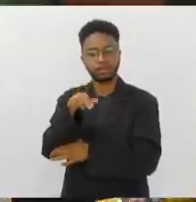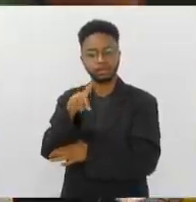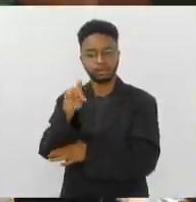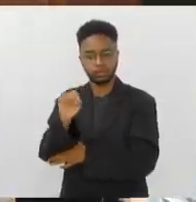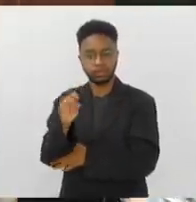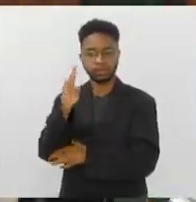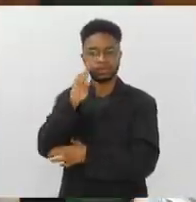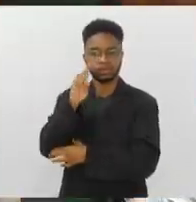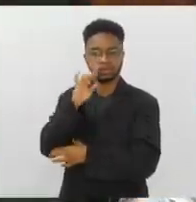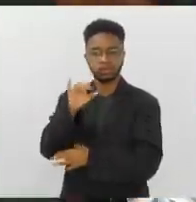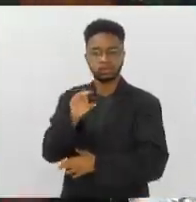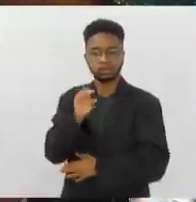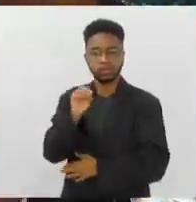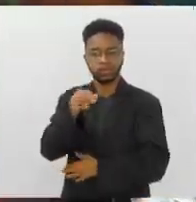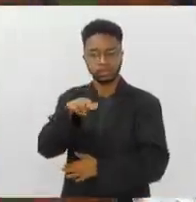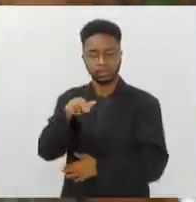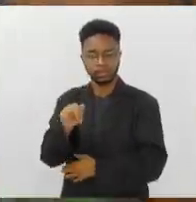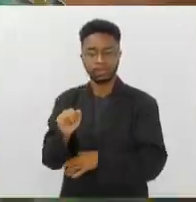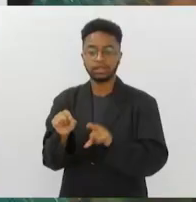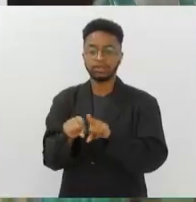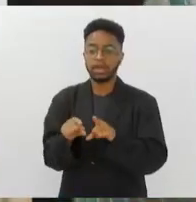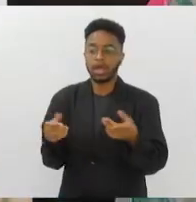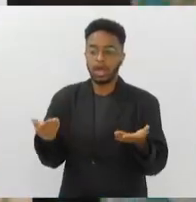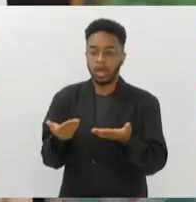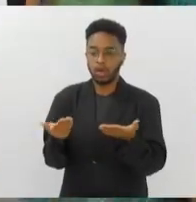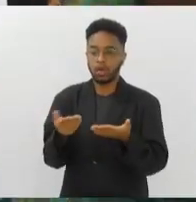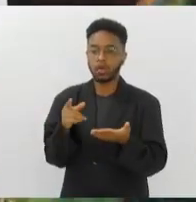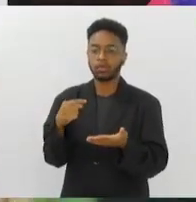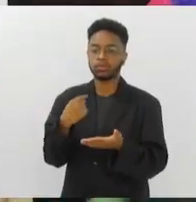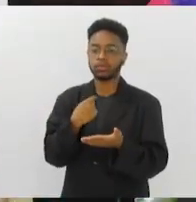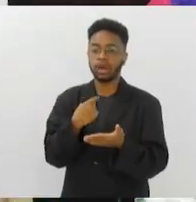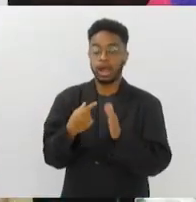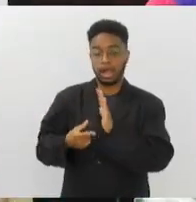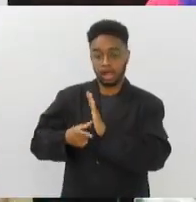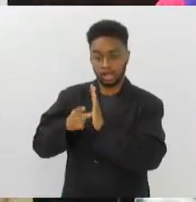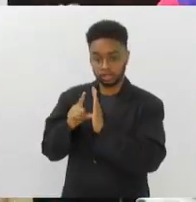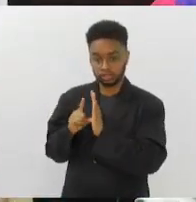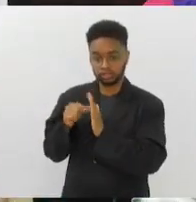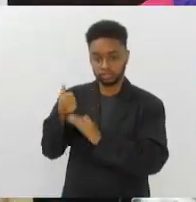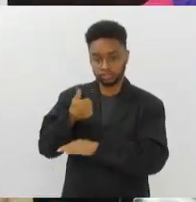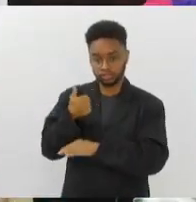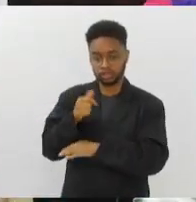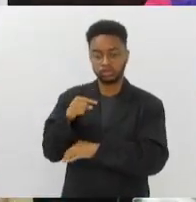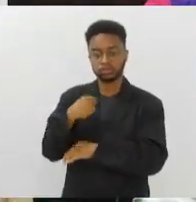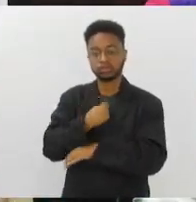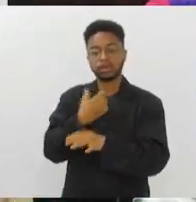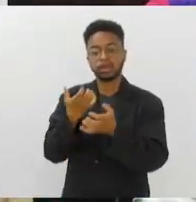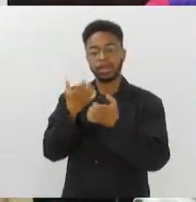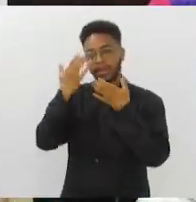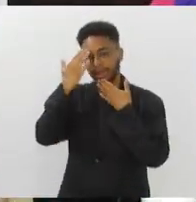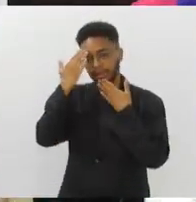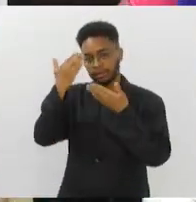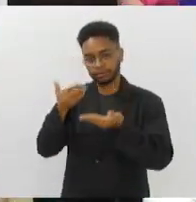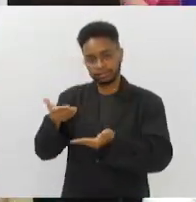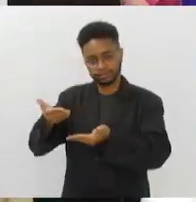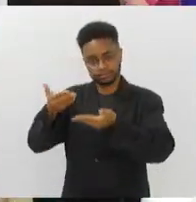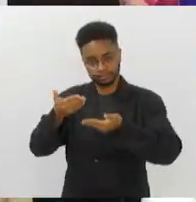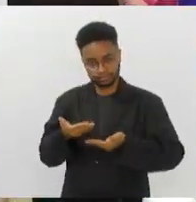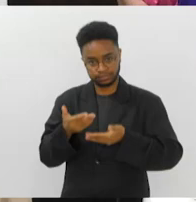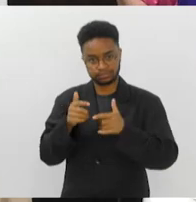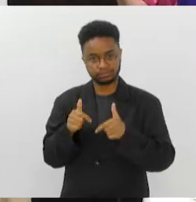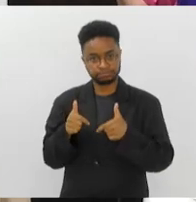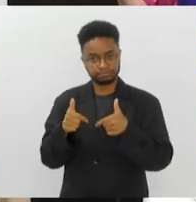Fátima. E agora a gente quer, bom, antes de mais nada, agradecer o convite e a